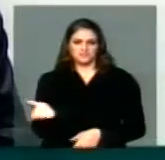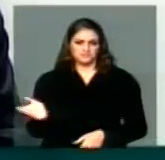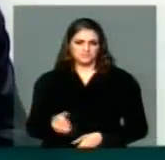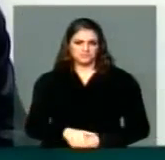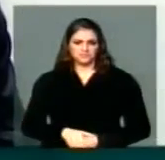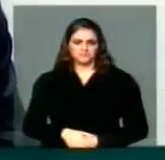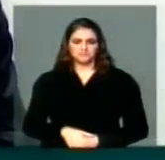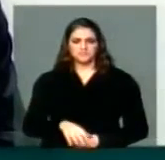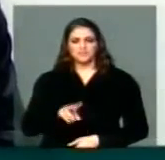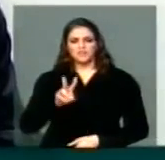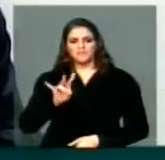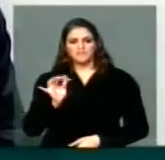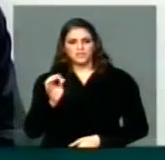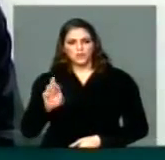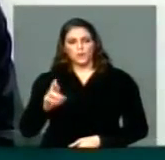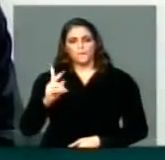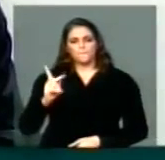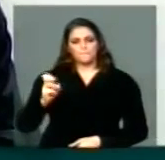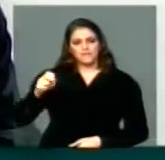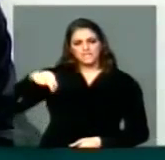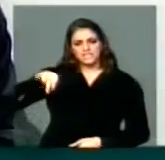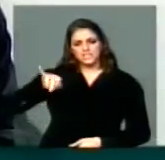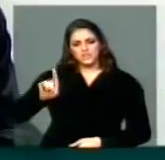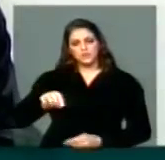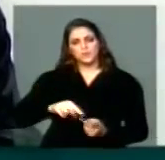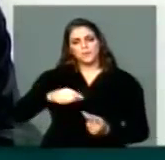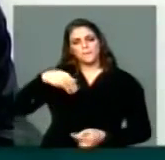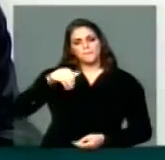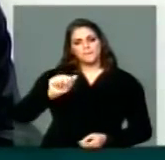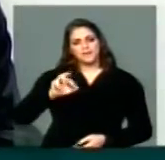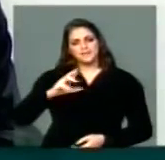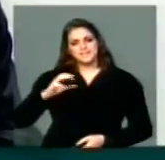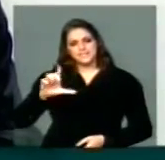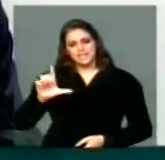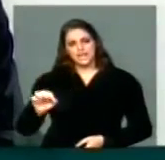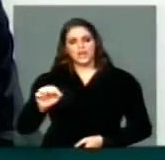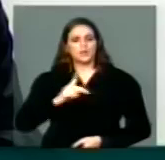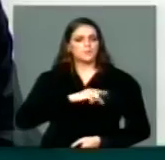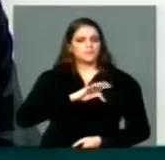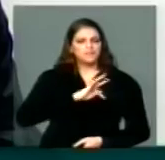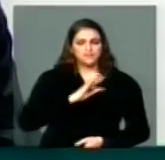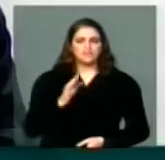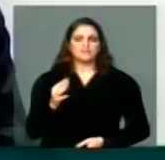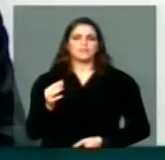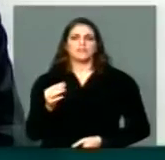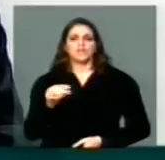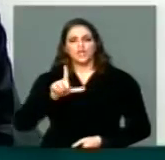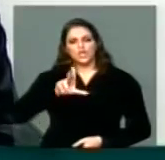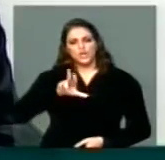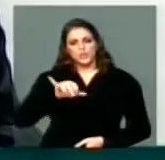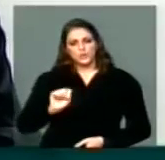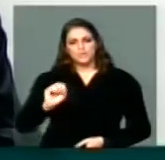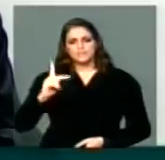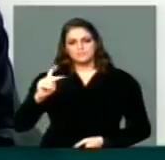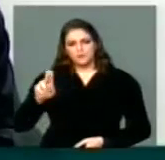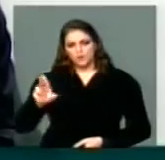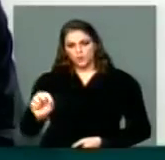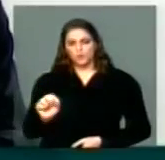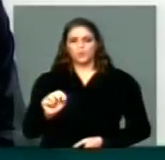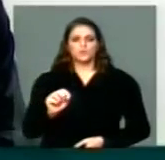é, Vitor Penido, Democratas, Marcelo Chagas, PT. Tem uma lista aqui, Luiz Paulo Veloso